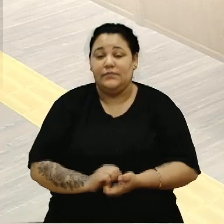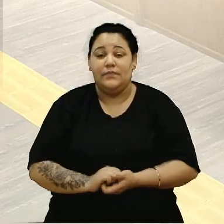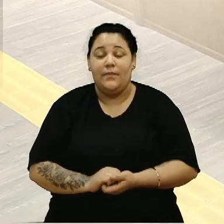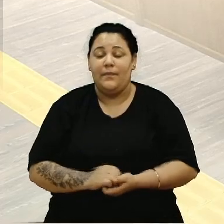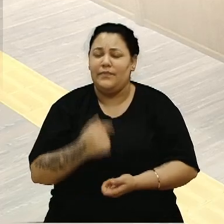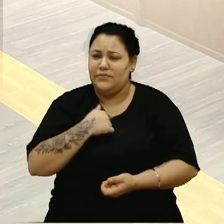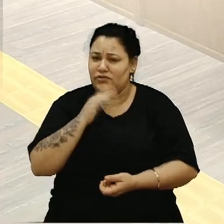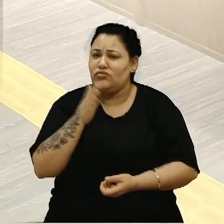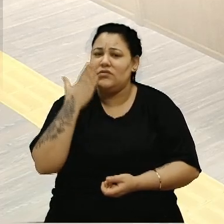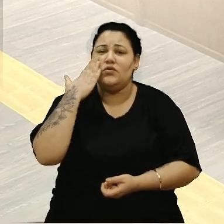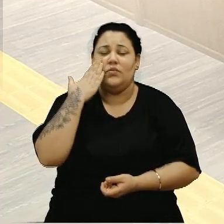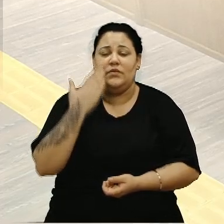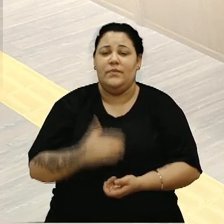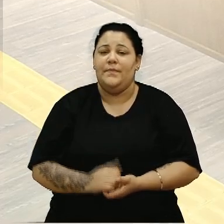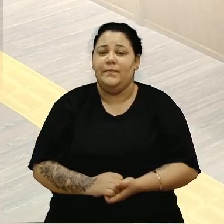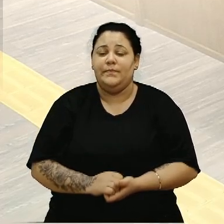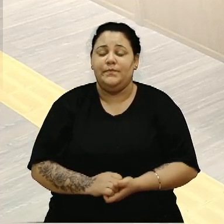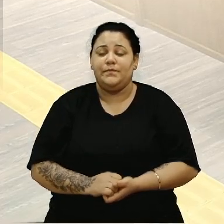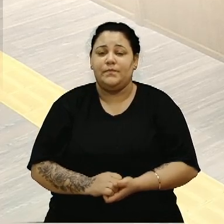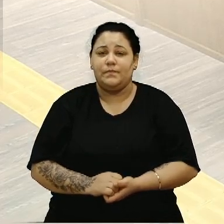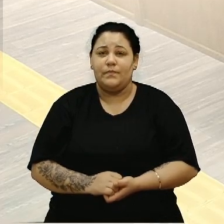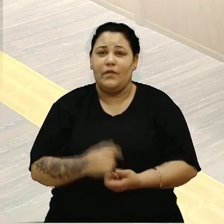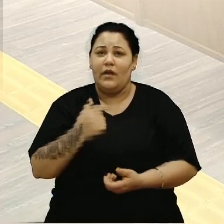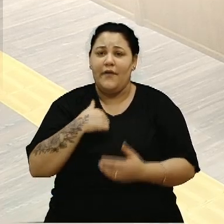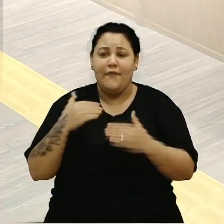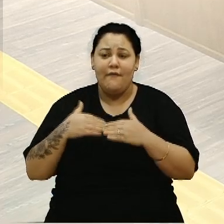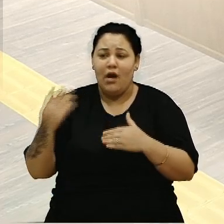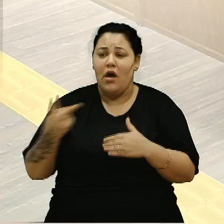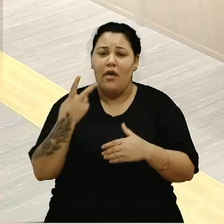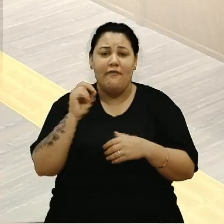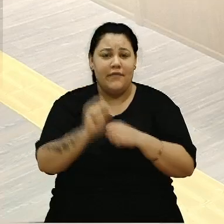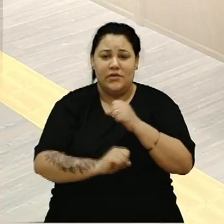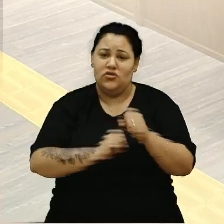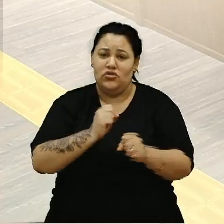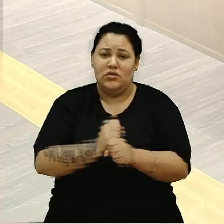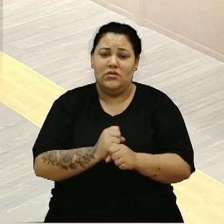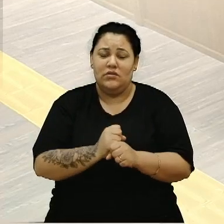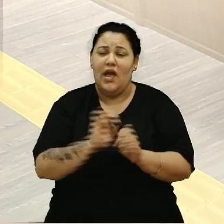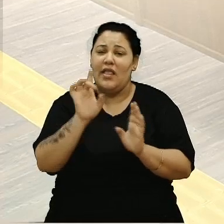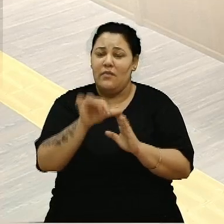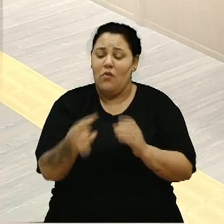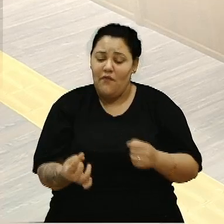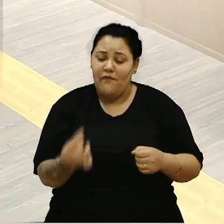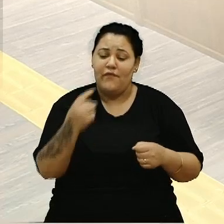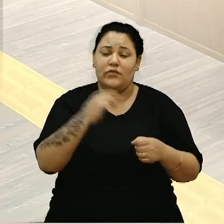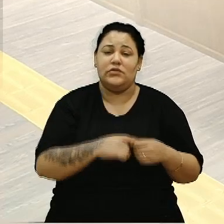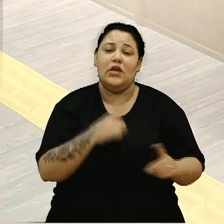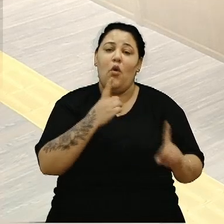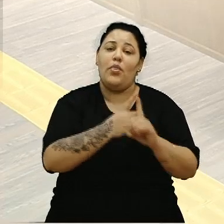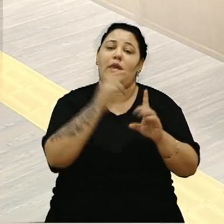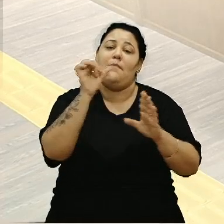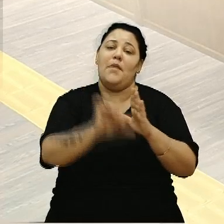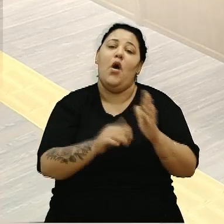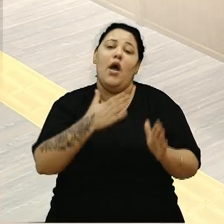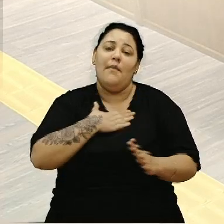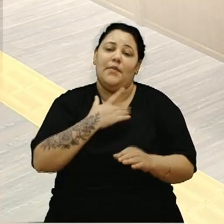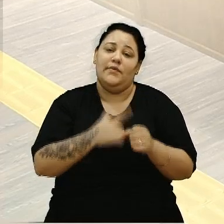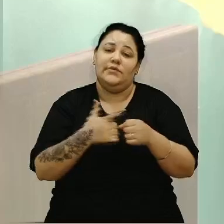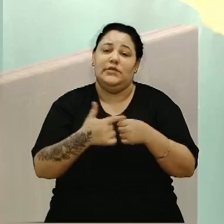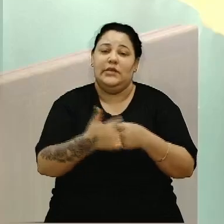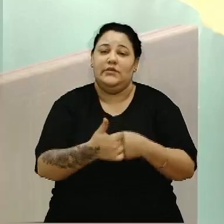fiquei sabendo. Fiquei fora 20 anos, pois voltei e encontrei pior a minha cidade.